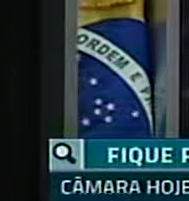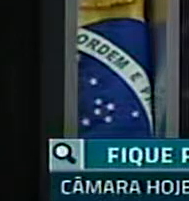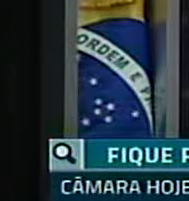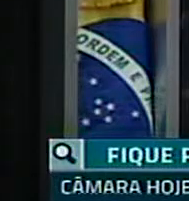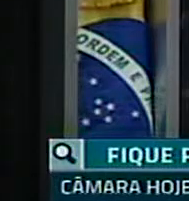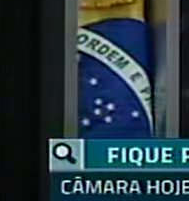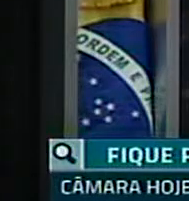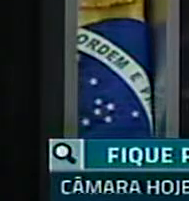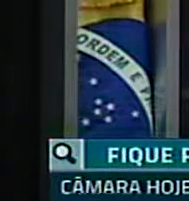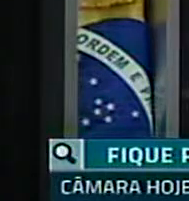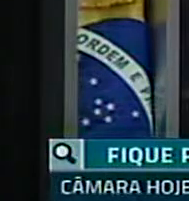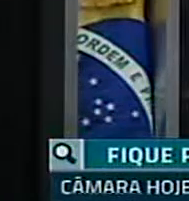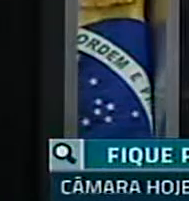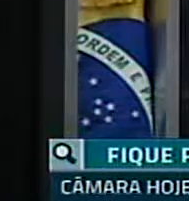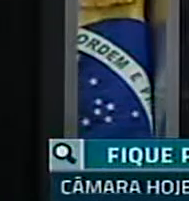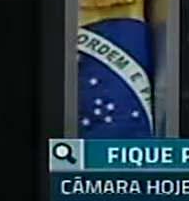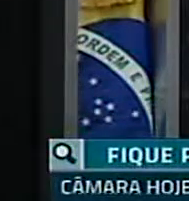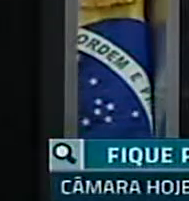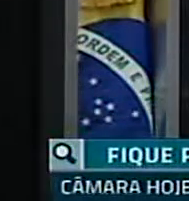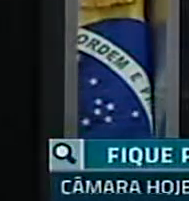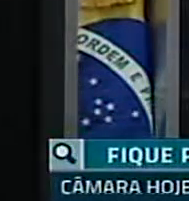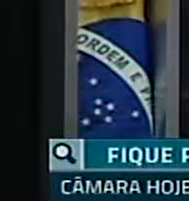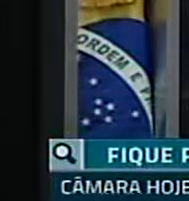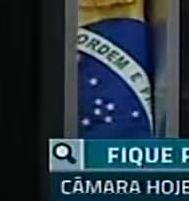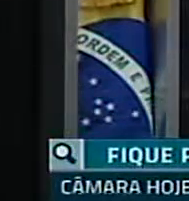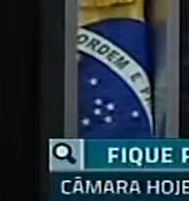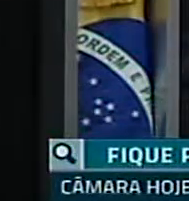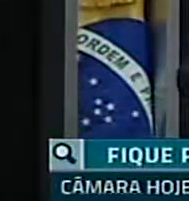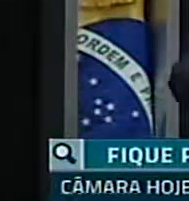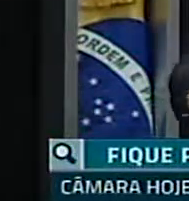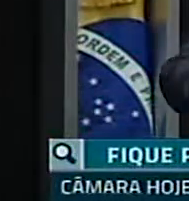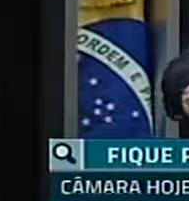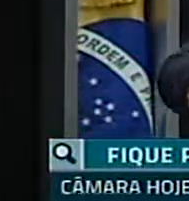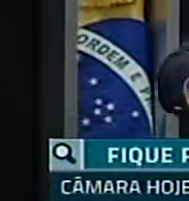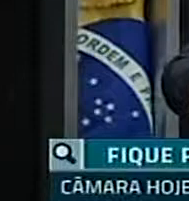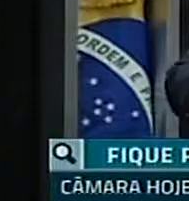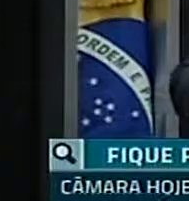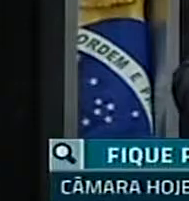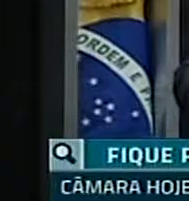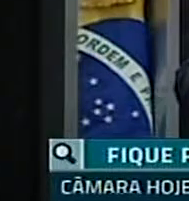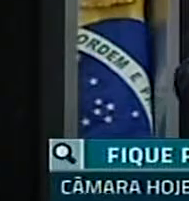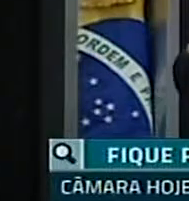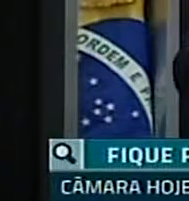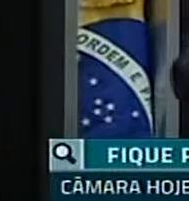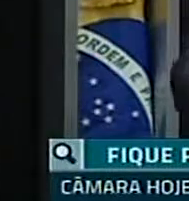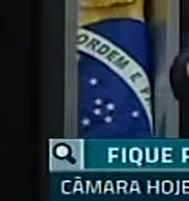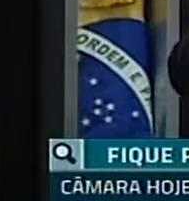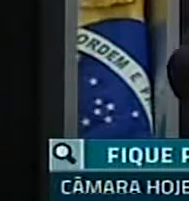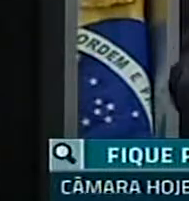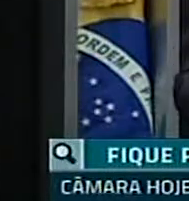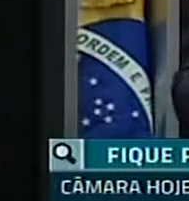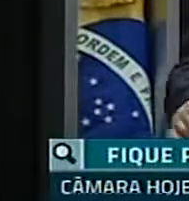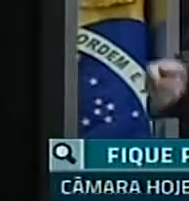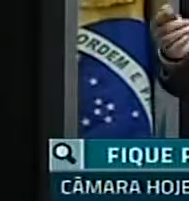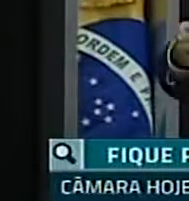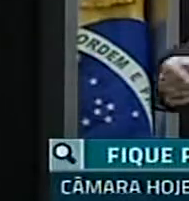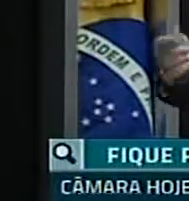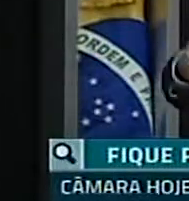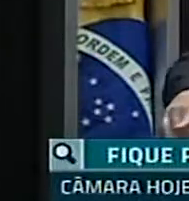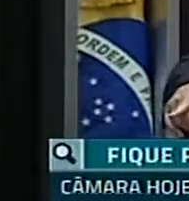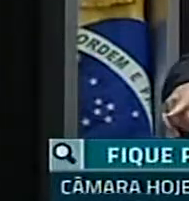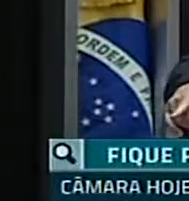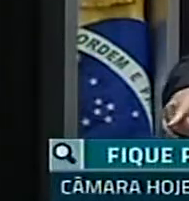de lei de iniciativa do deputado Geraldo Rezende, que prevê a isenção, o senhor sabe da importância disso, para motos e